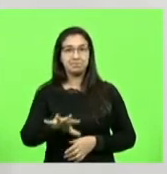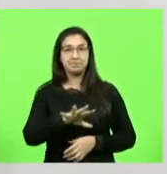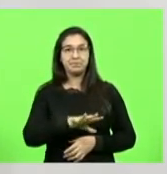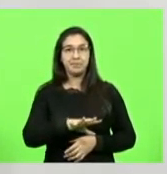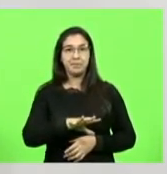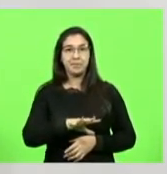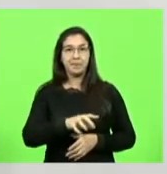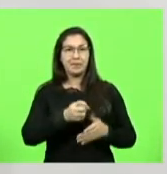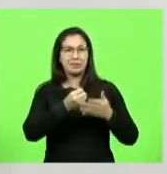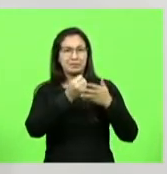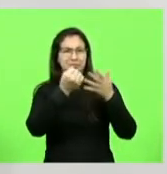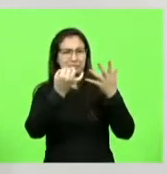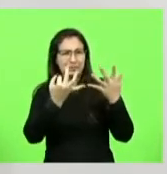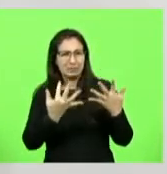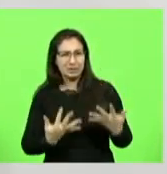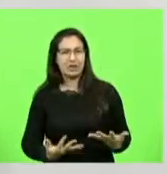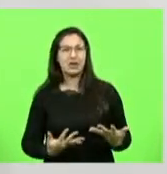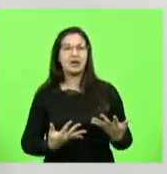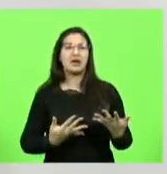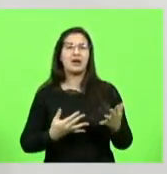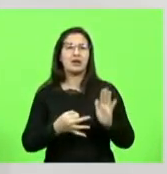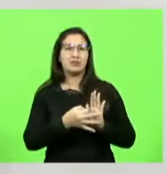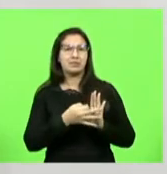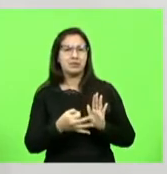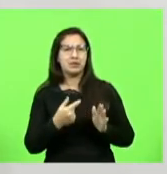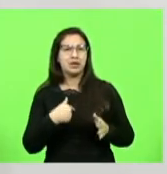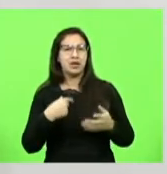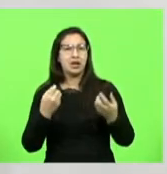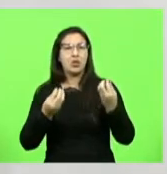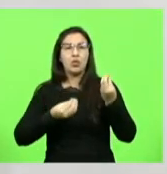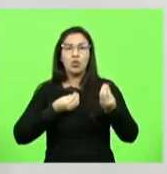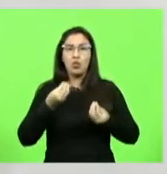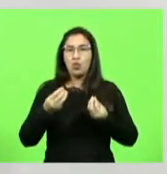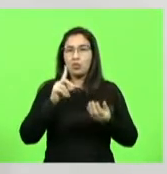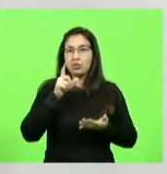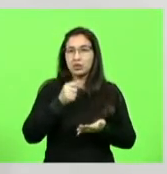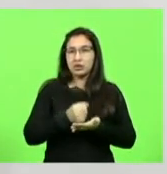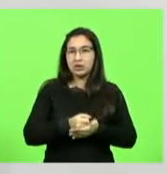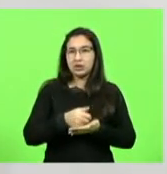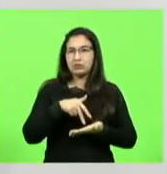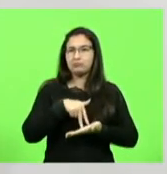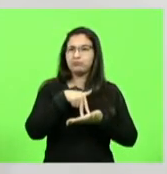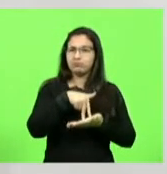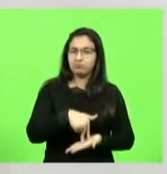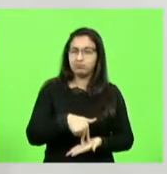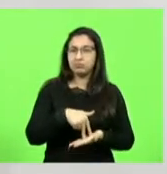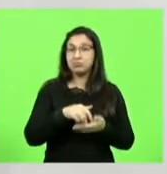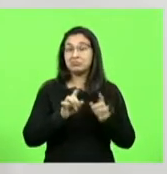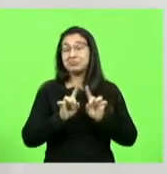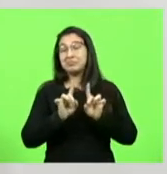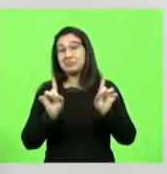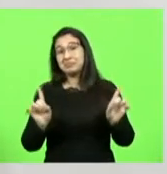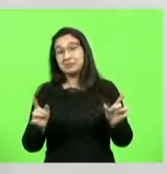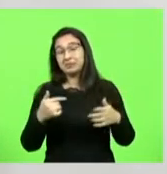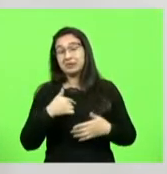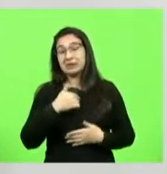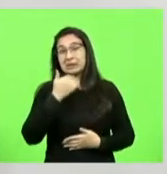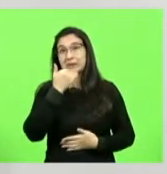destrinchar os pareceres, explicar a minha posição sobre o tema, mas eu